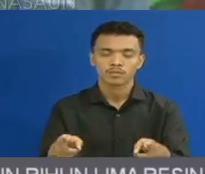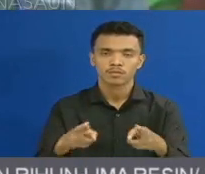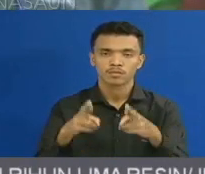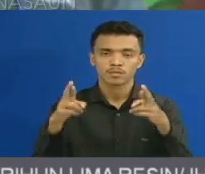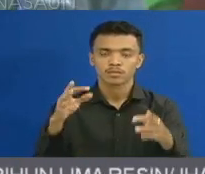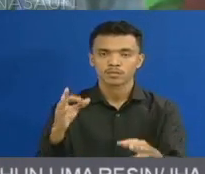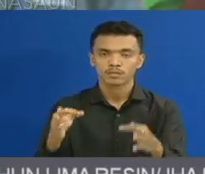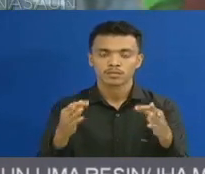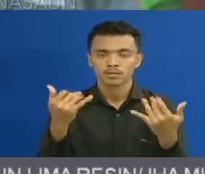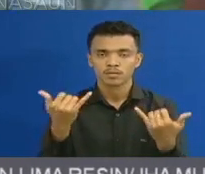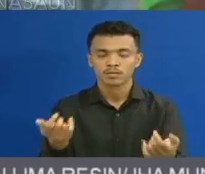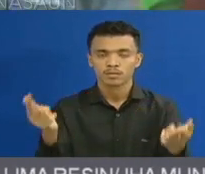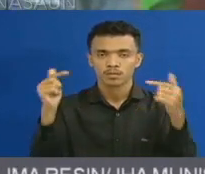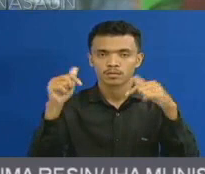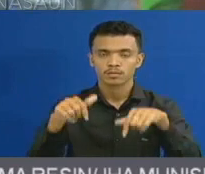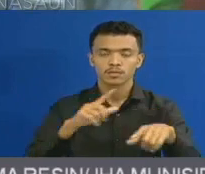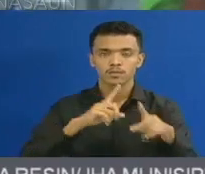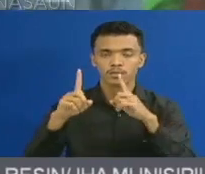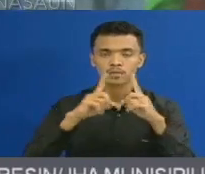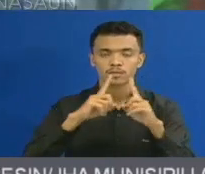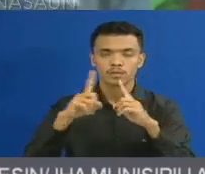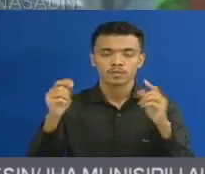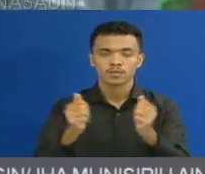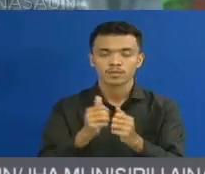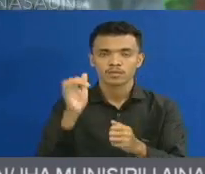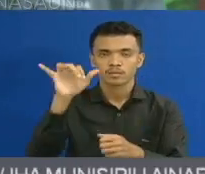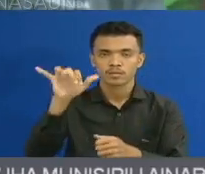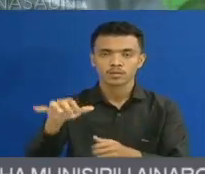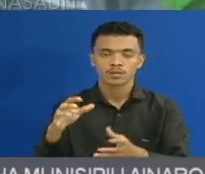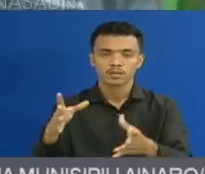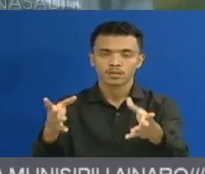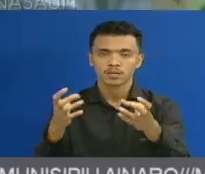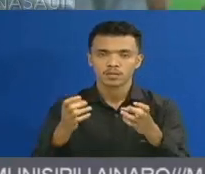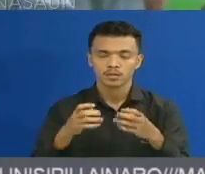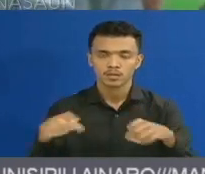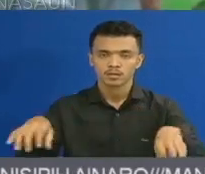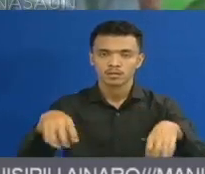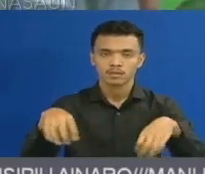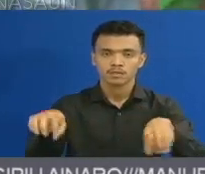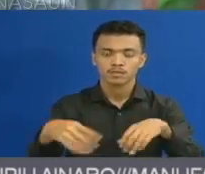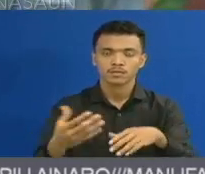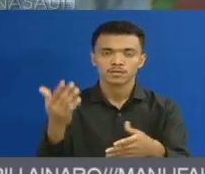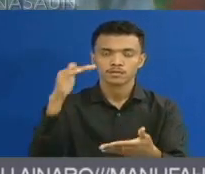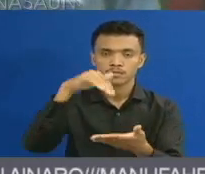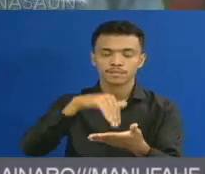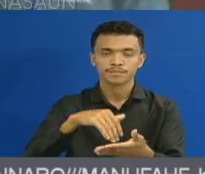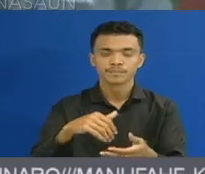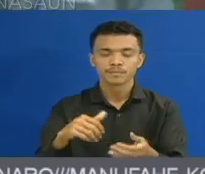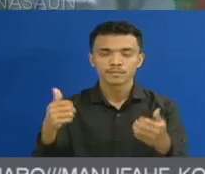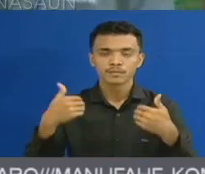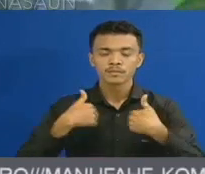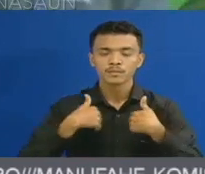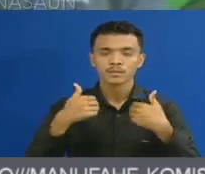motadeit. Nebe ohin mai ta kwalia ona ho sira. Sira akara katu servis fali. Ne duni yani